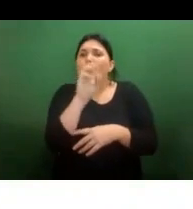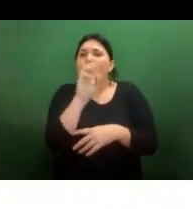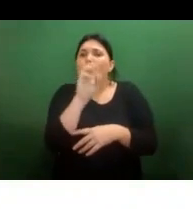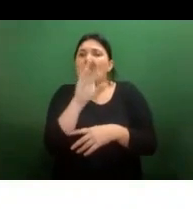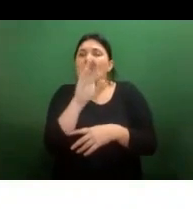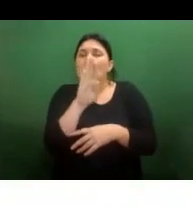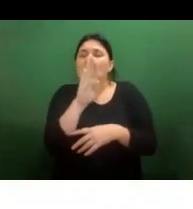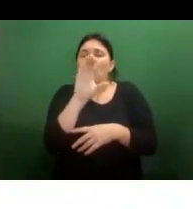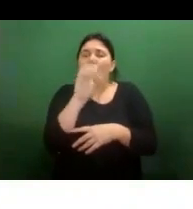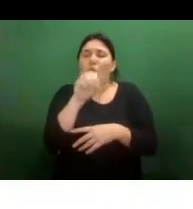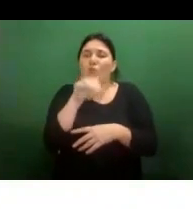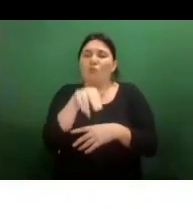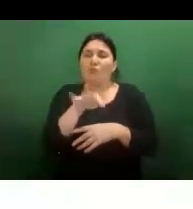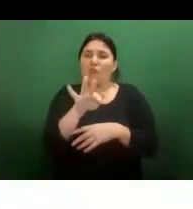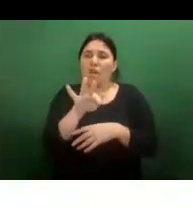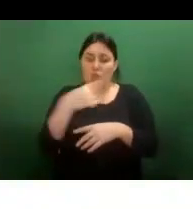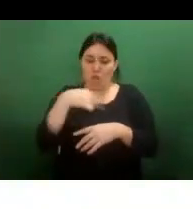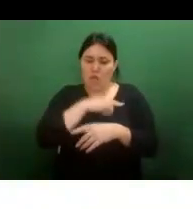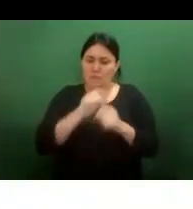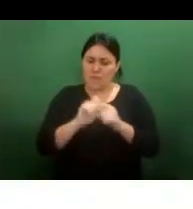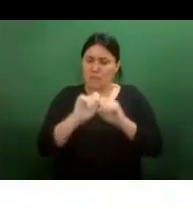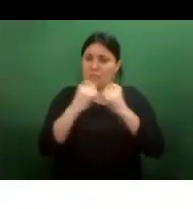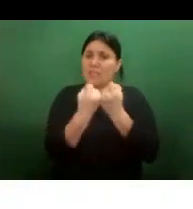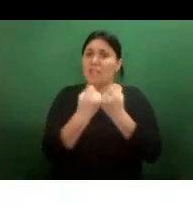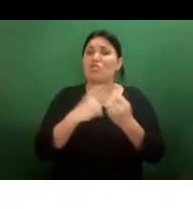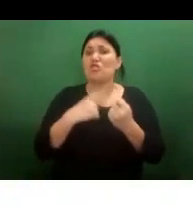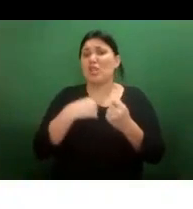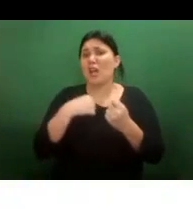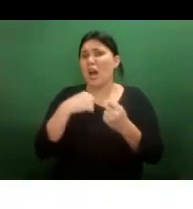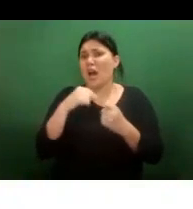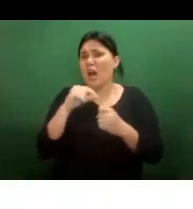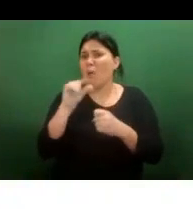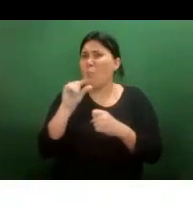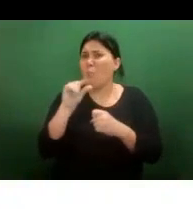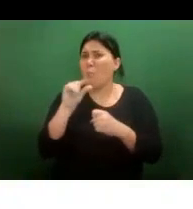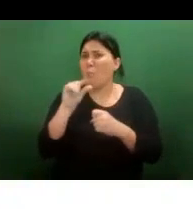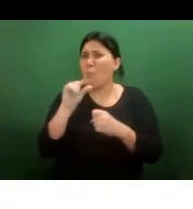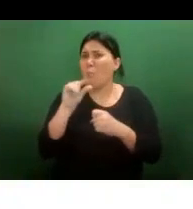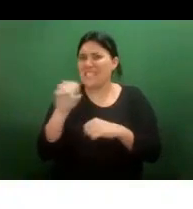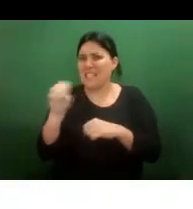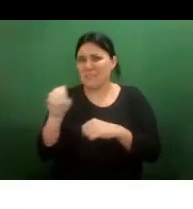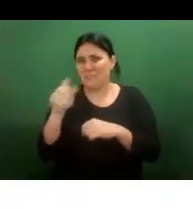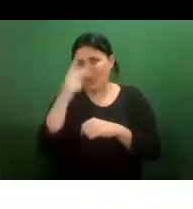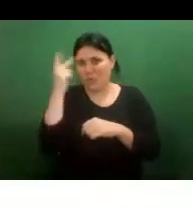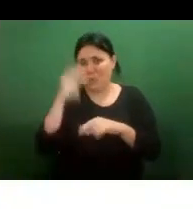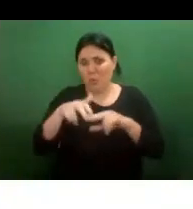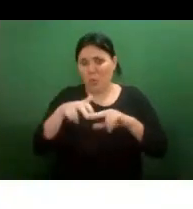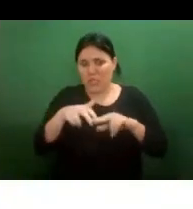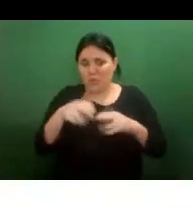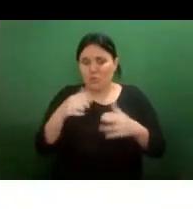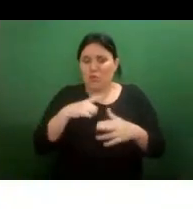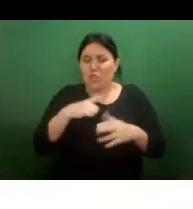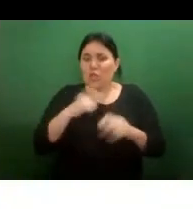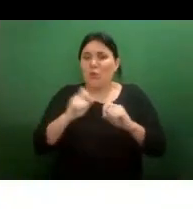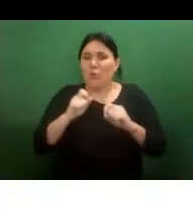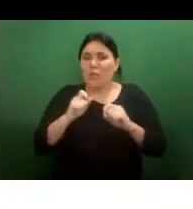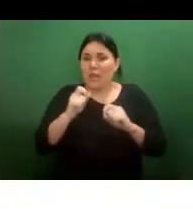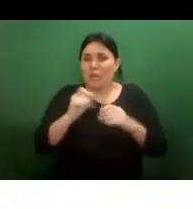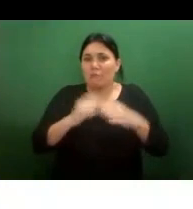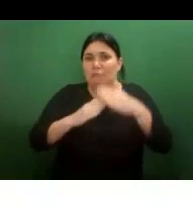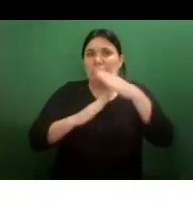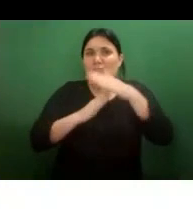nosso seminário, comporta apenas um pouco mais de 100 pessoas, e por isso tínhamos inicialmente previsto um limite de